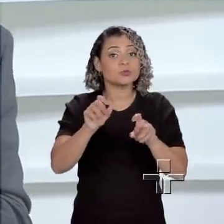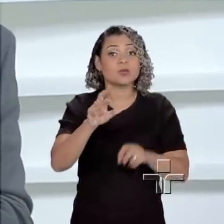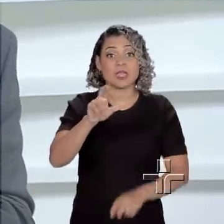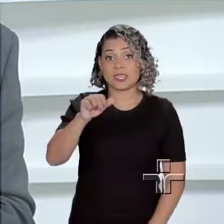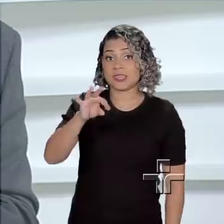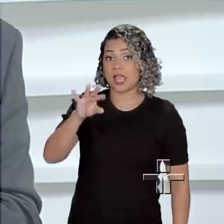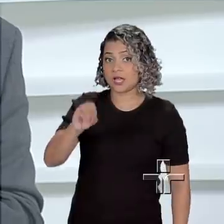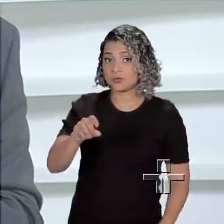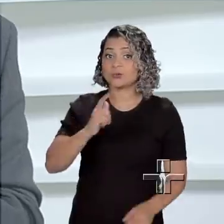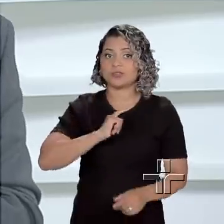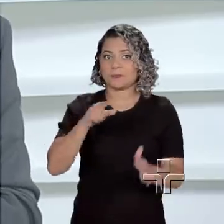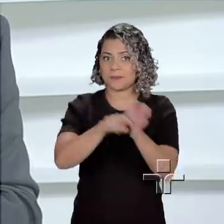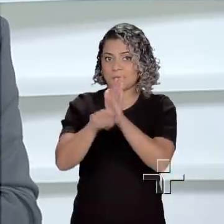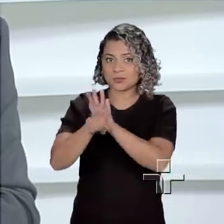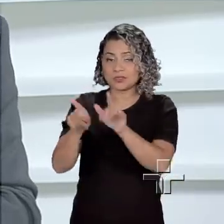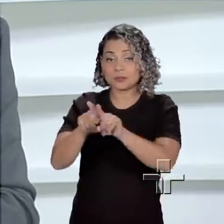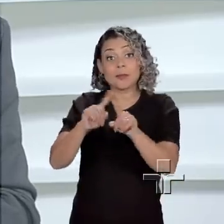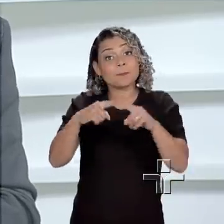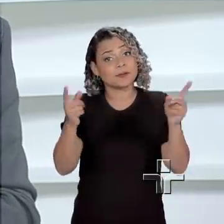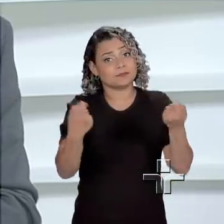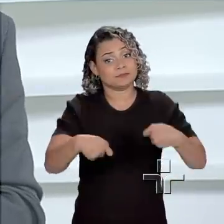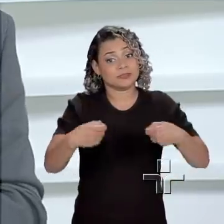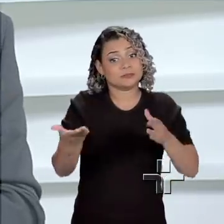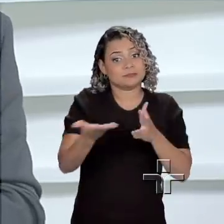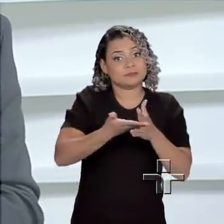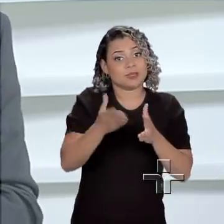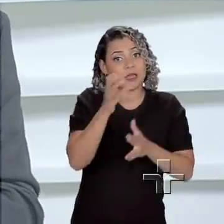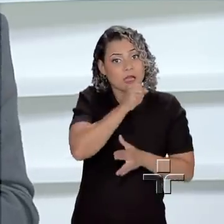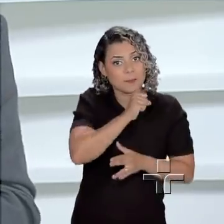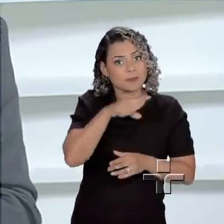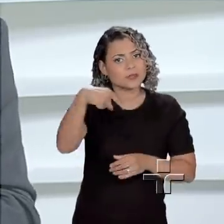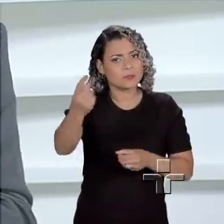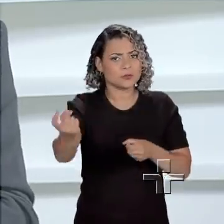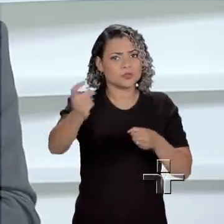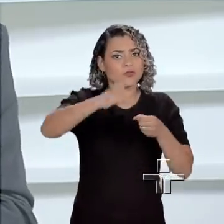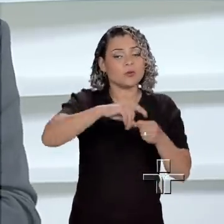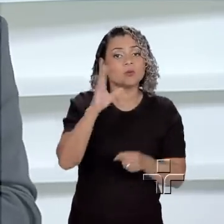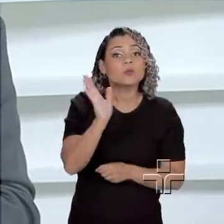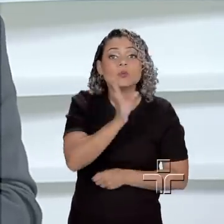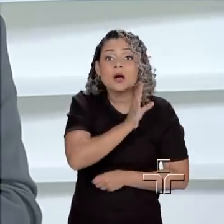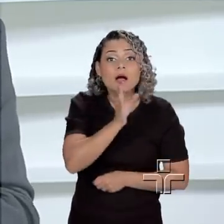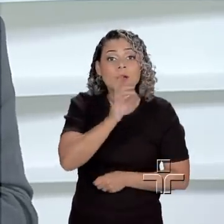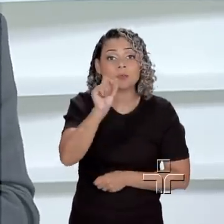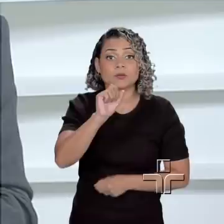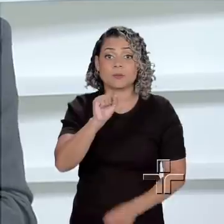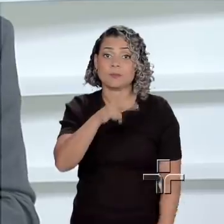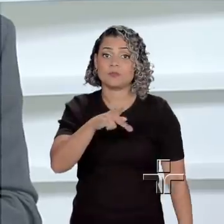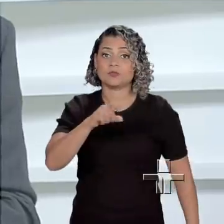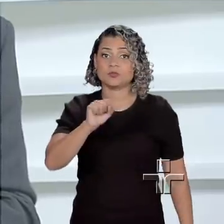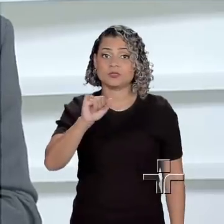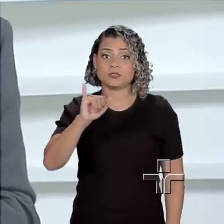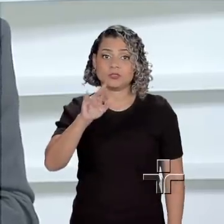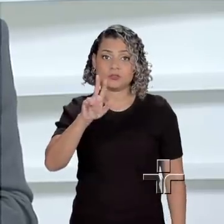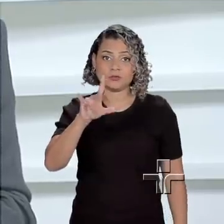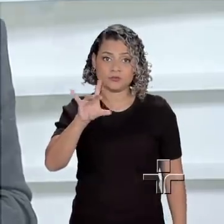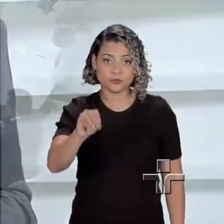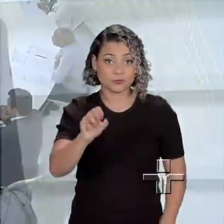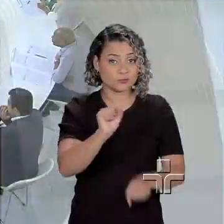outras perguntas, mas a gente precisa dar uma paradinha agora e voltamos já com o professor Silvio Meira. Até daqui a